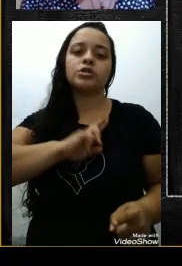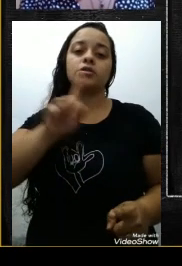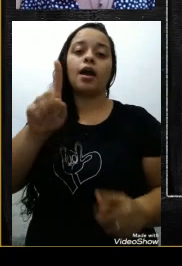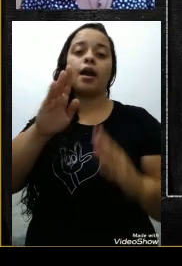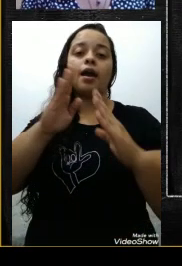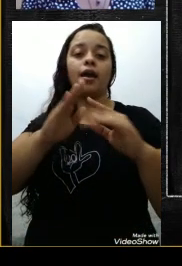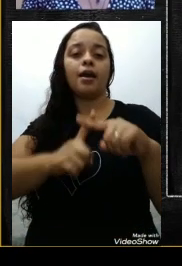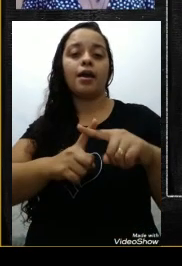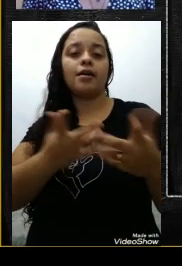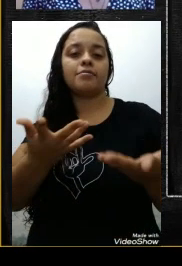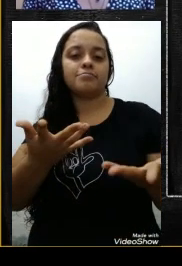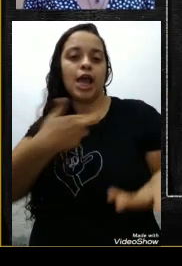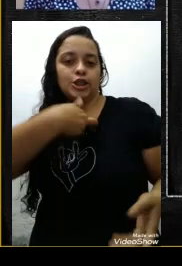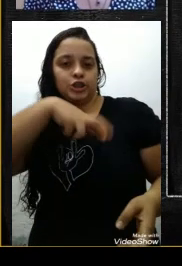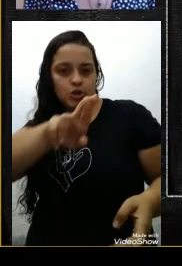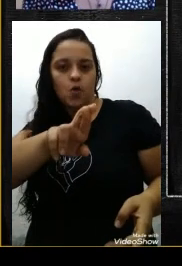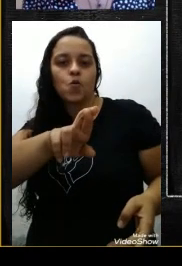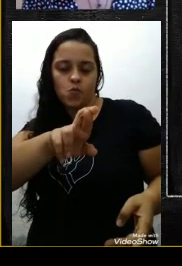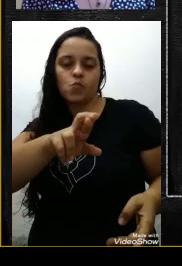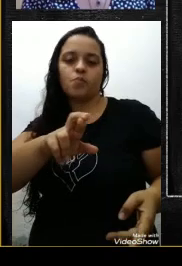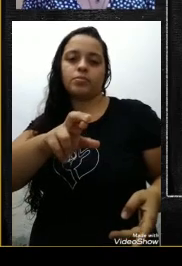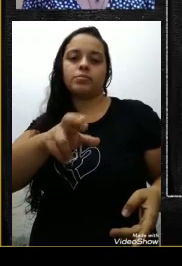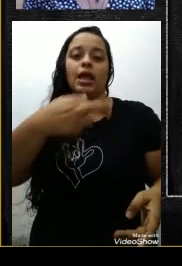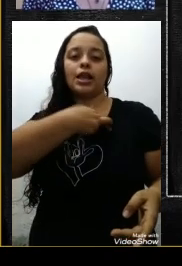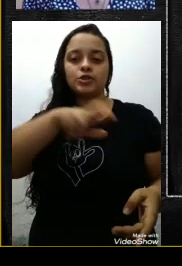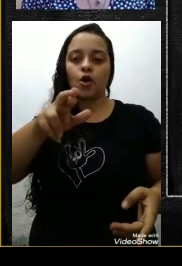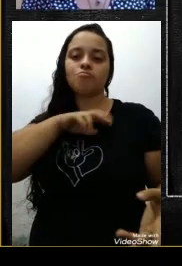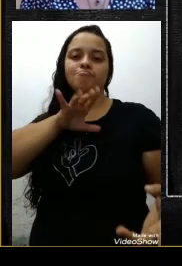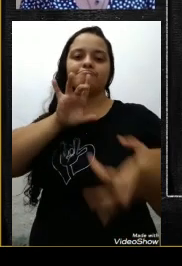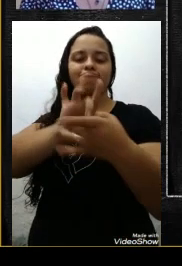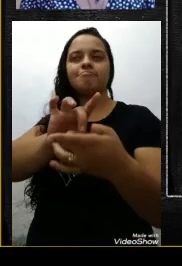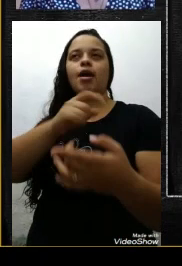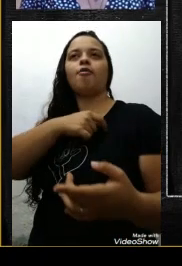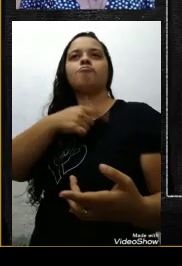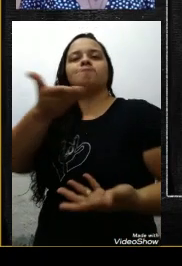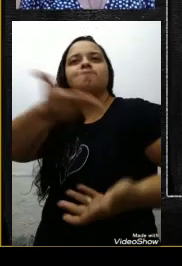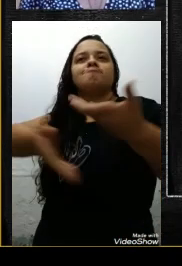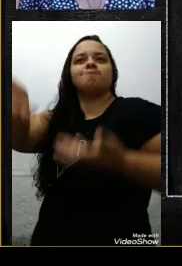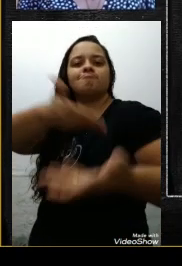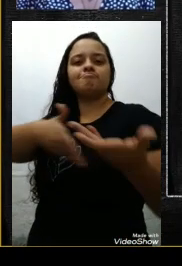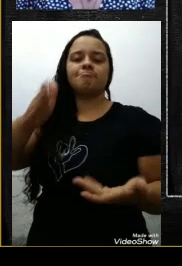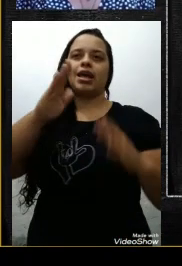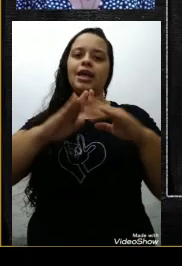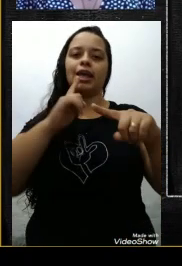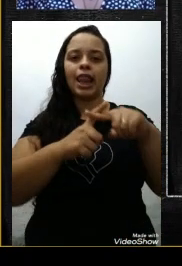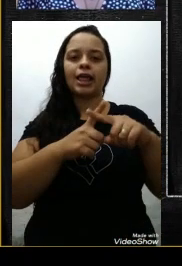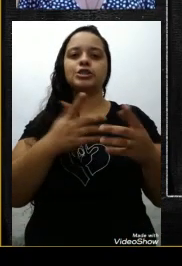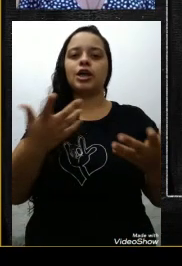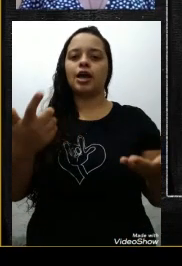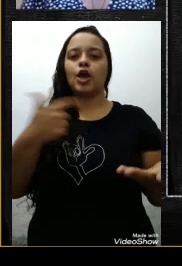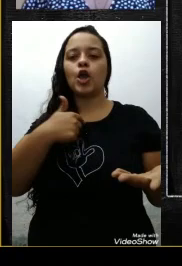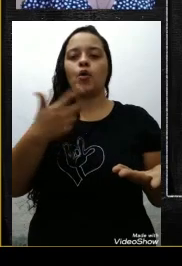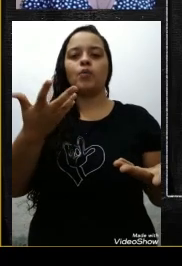resposta na religião. Principalmente um povo tão religioso, tão ligado à igreja como é